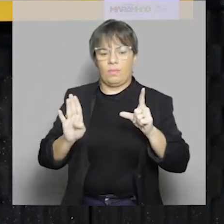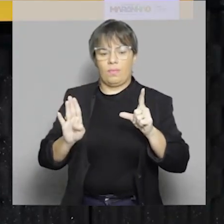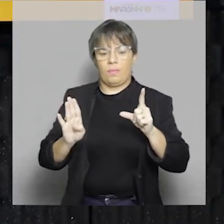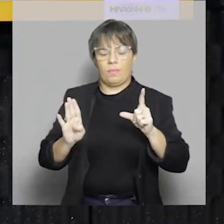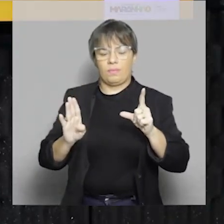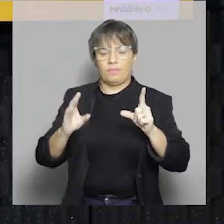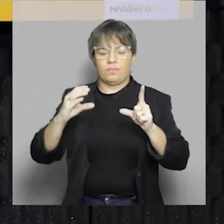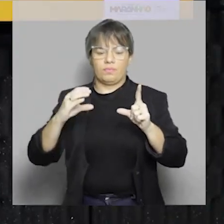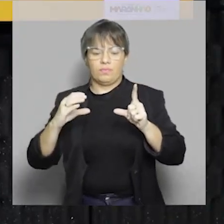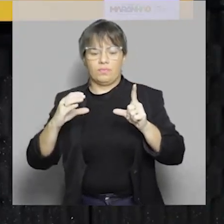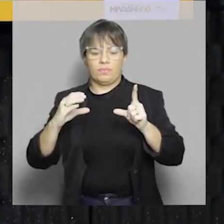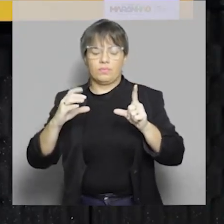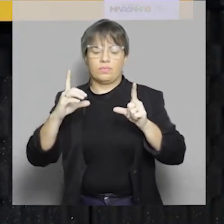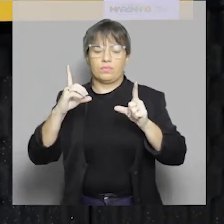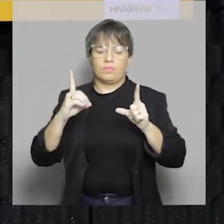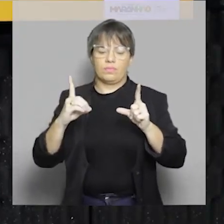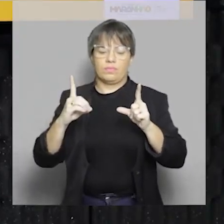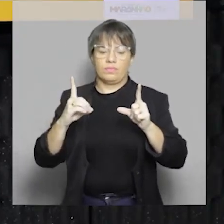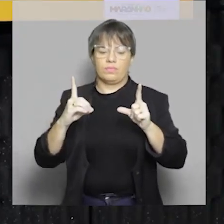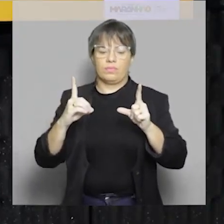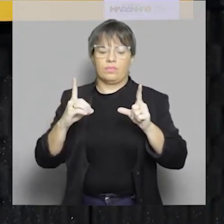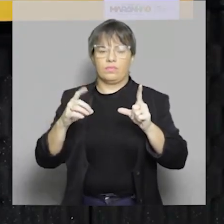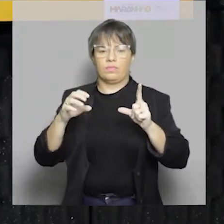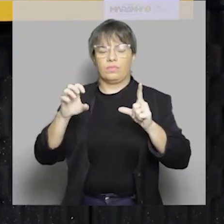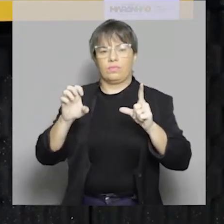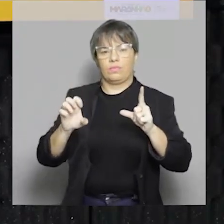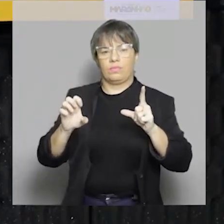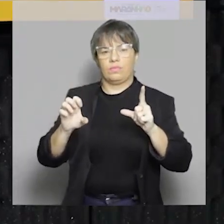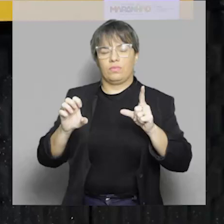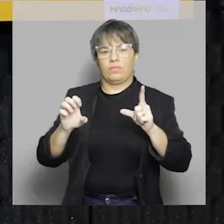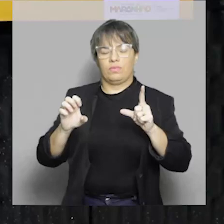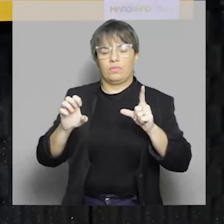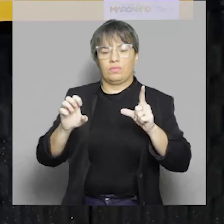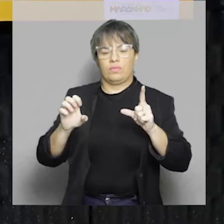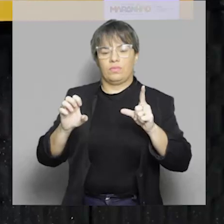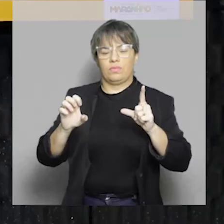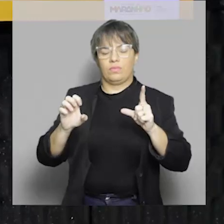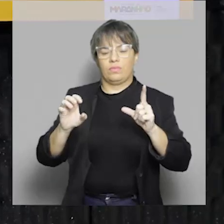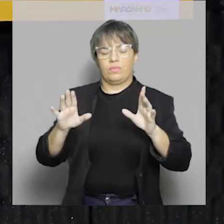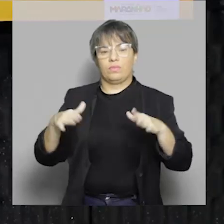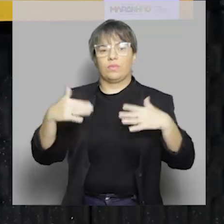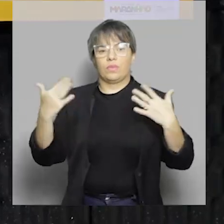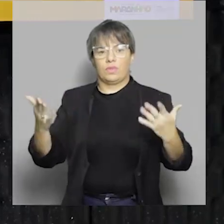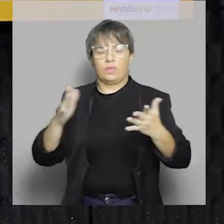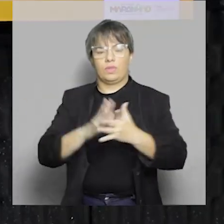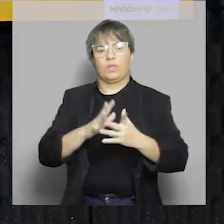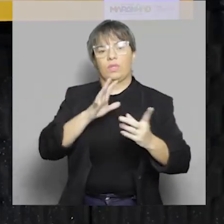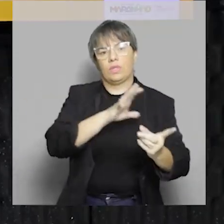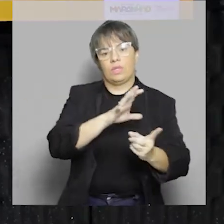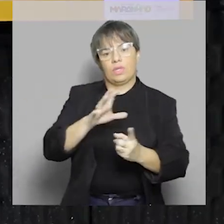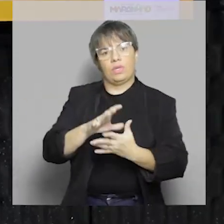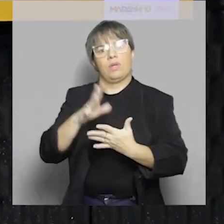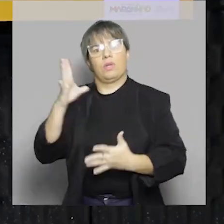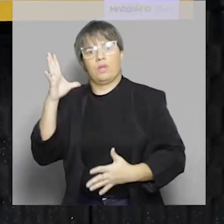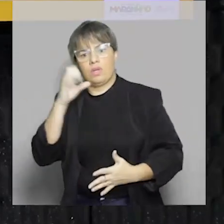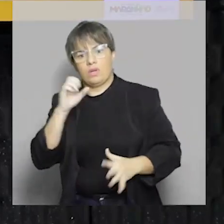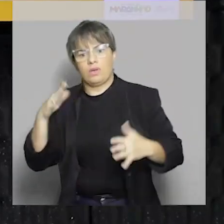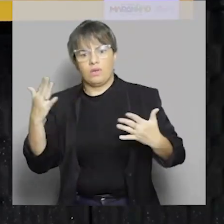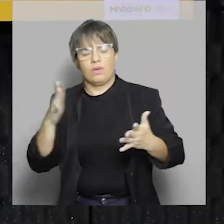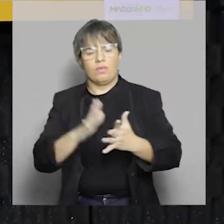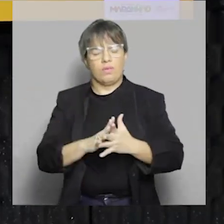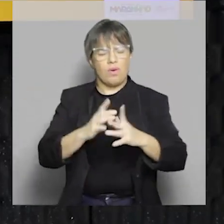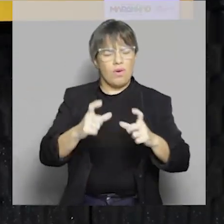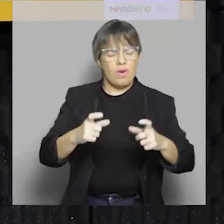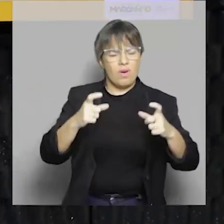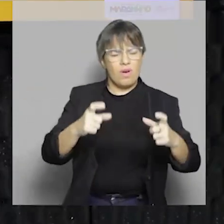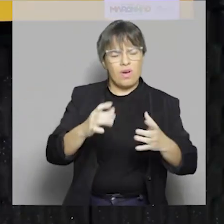padrão climático, é a tectônica de placas, é a estrutura de rochas. Algo vai ser afetado. Vamos descobrir isso, vamos analisar a imagem